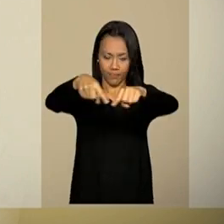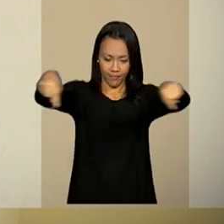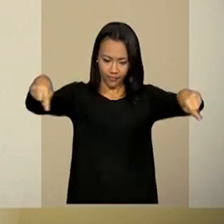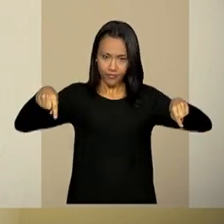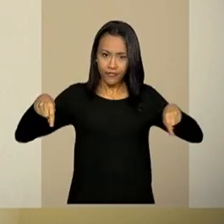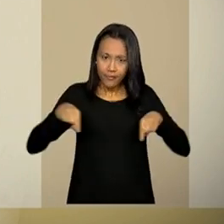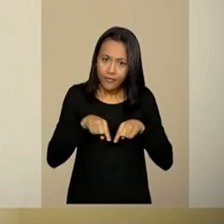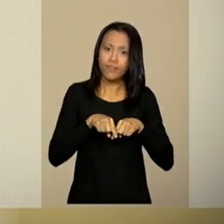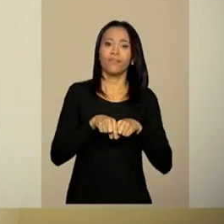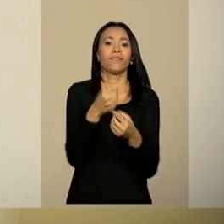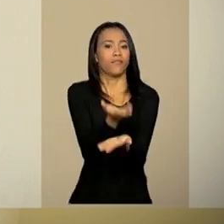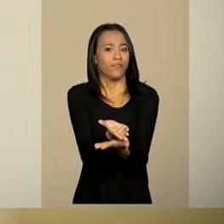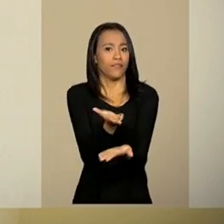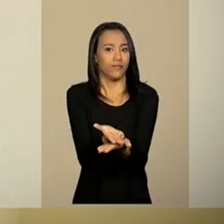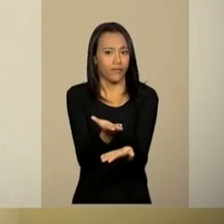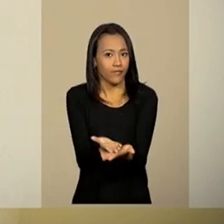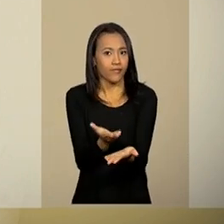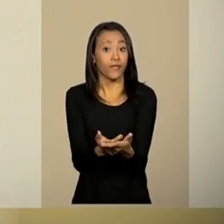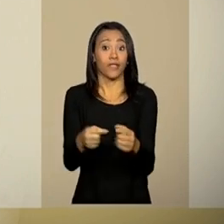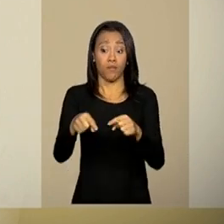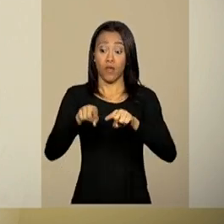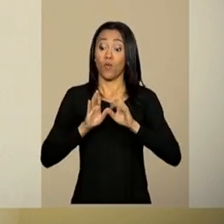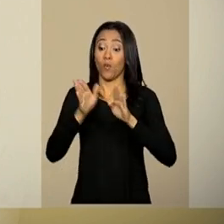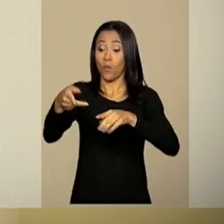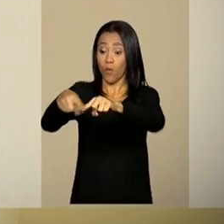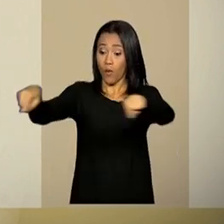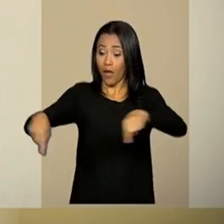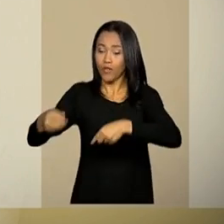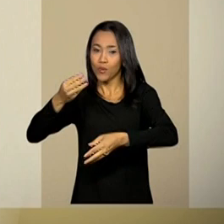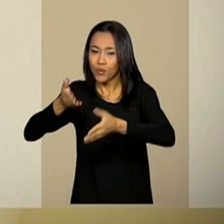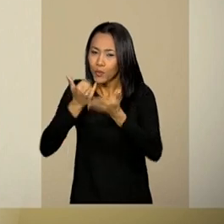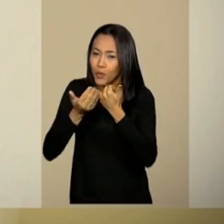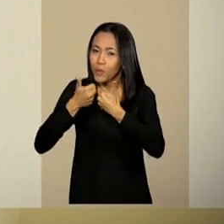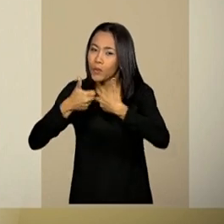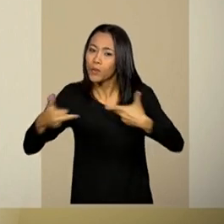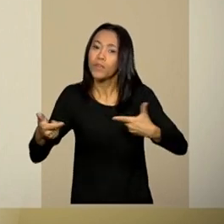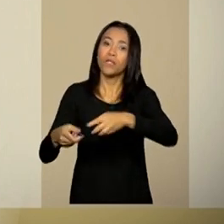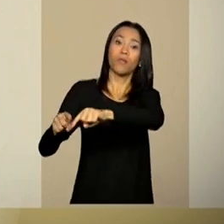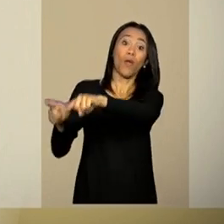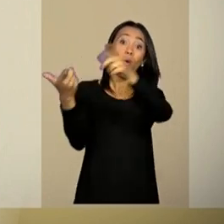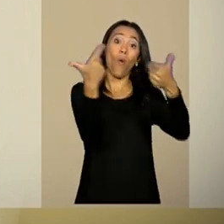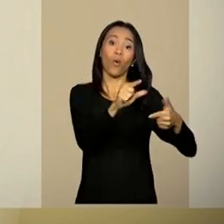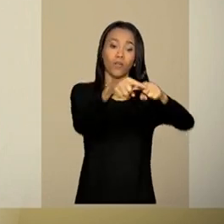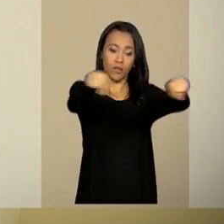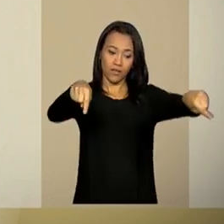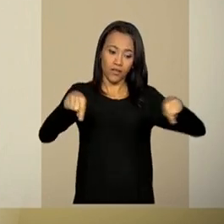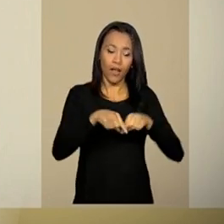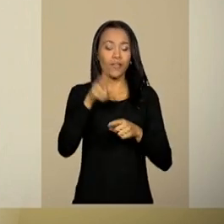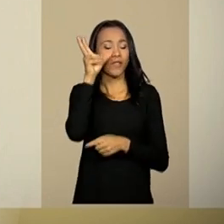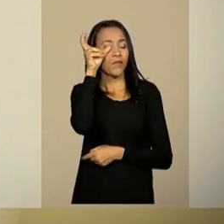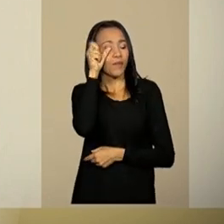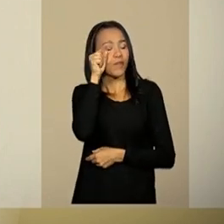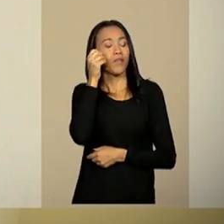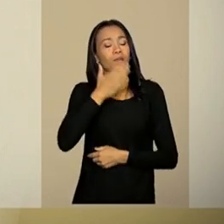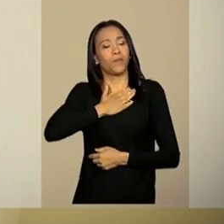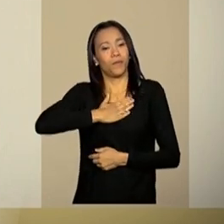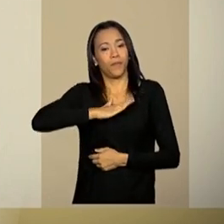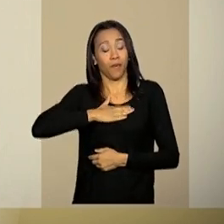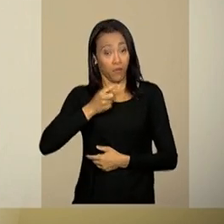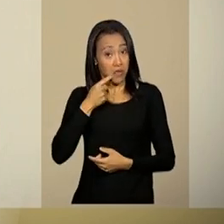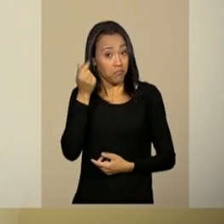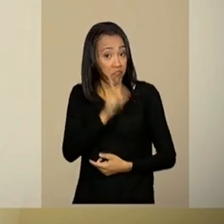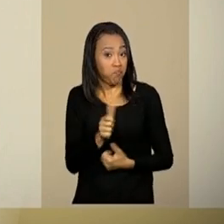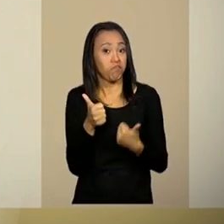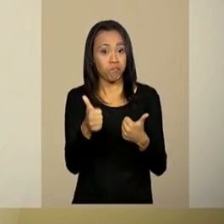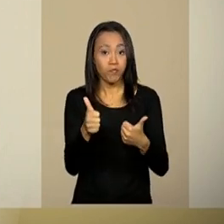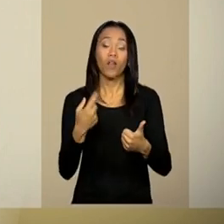para salas de aula para o refeitório e para as salas de descanso e veja como está dando certo Luciano nós